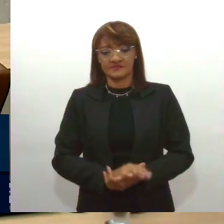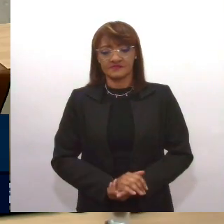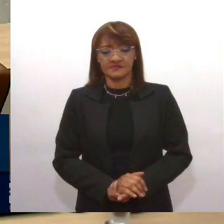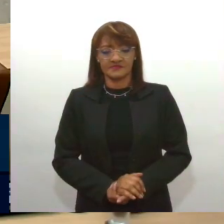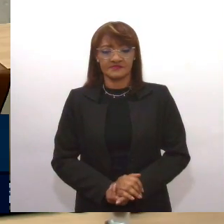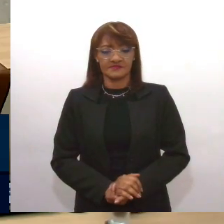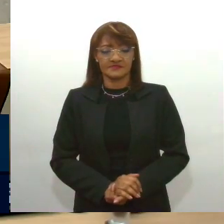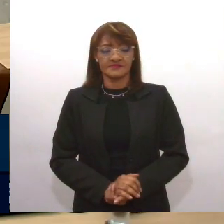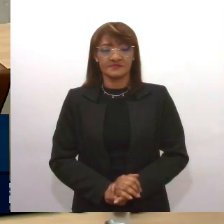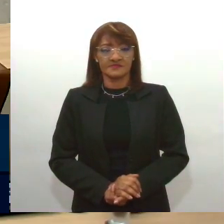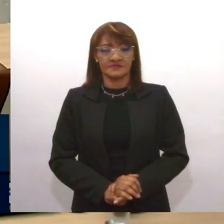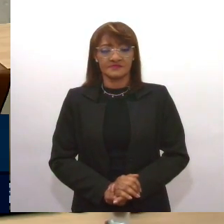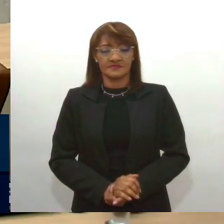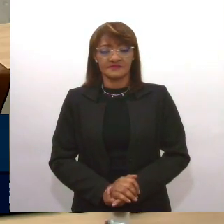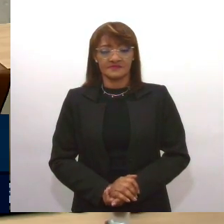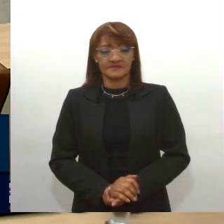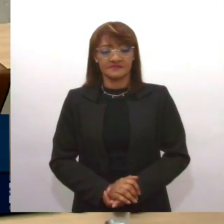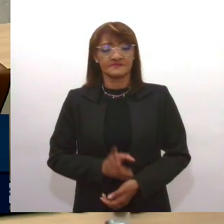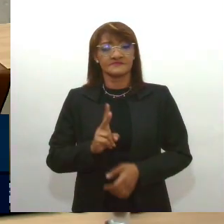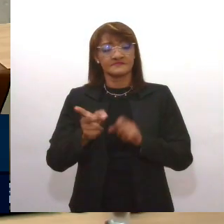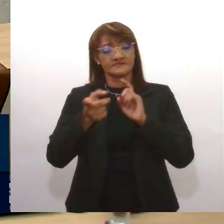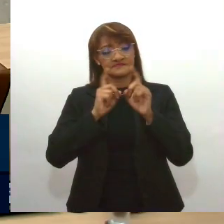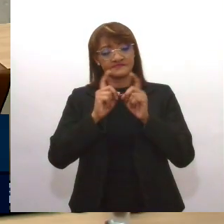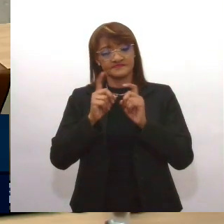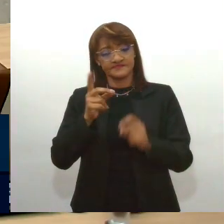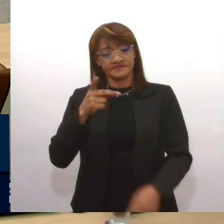ainda no pequeno expediente Deputado Jorginho